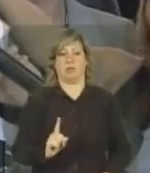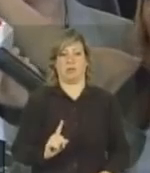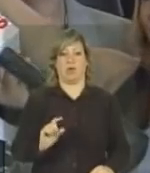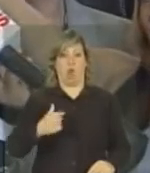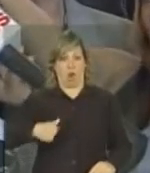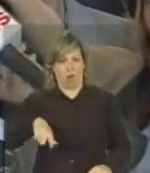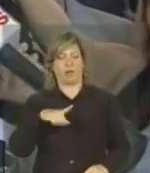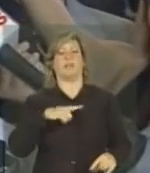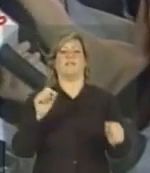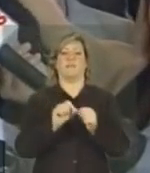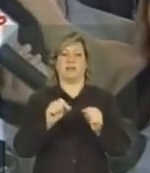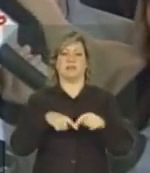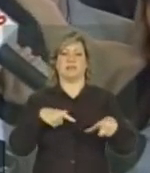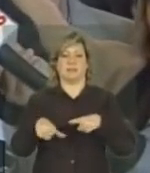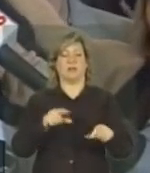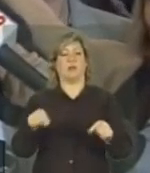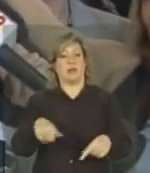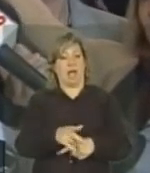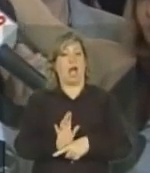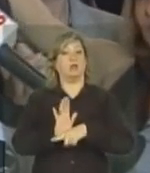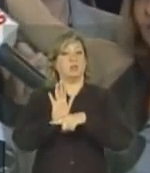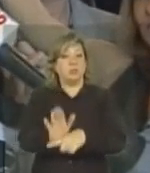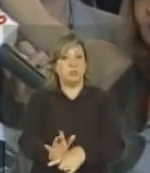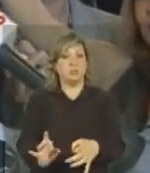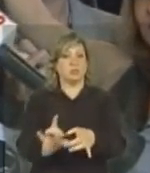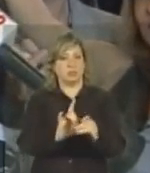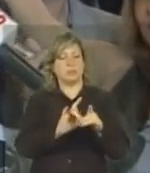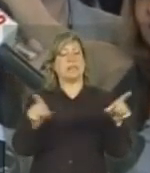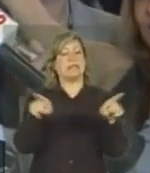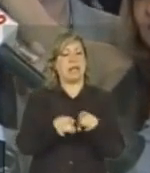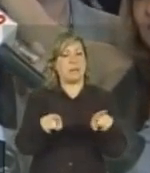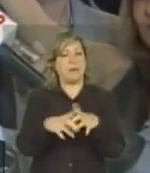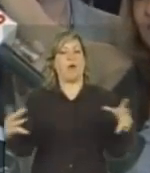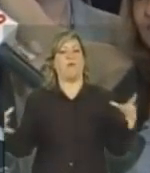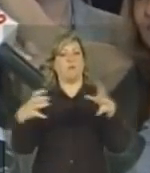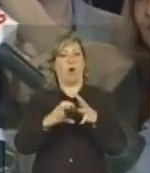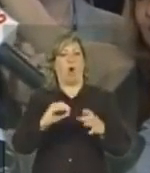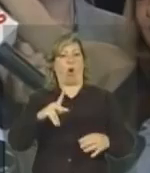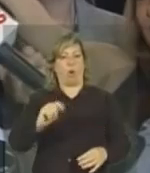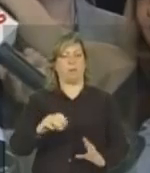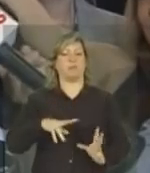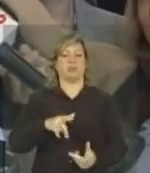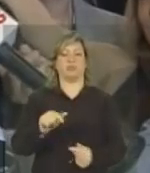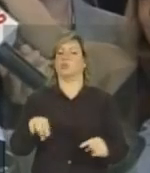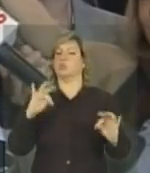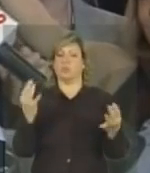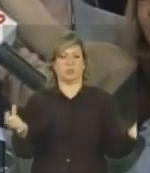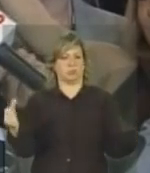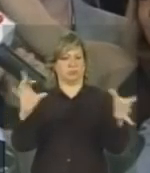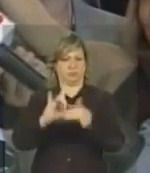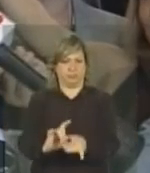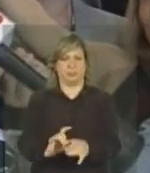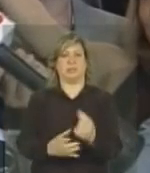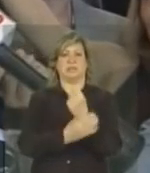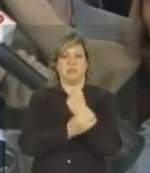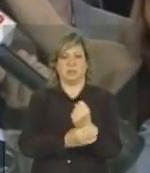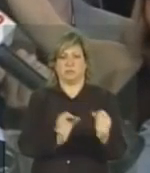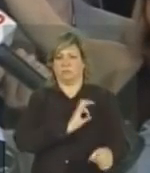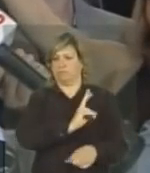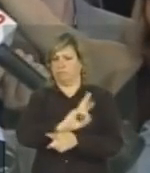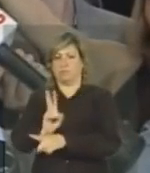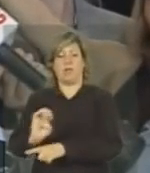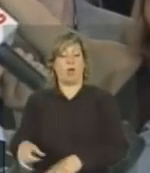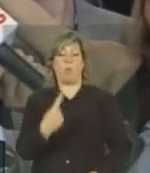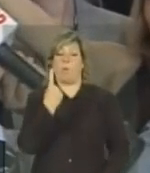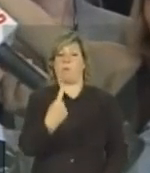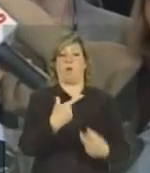que estamos fazendo agora guardará uma conexão também com o plano de segurança da Copa do Mundo, ou seja, é tudo integrado. Segurança pública tem que ser tratado como uma coisa